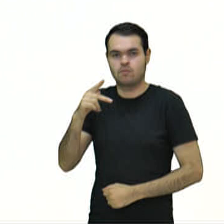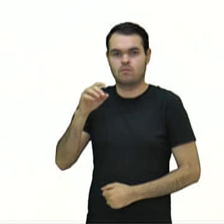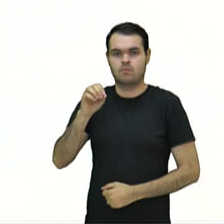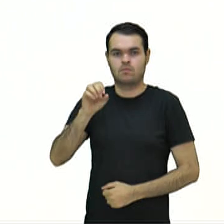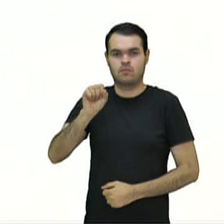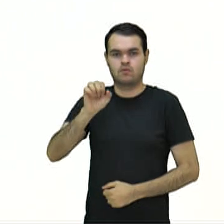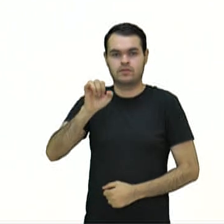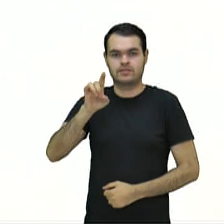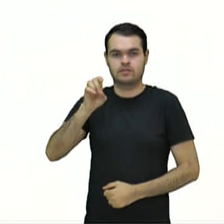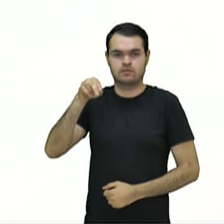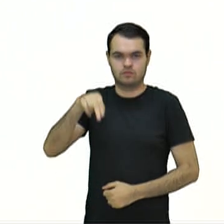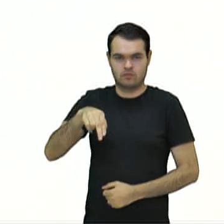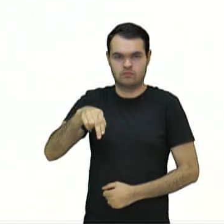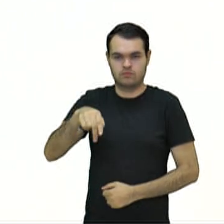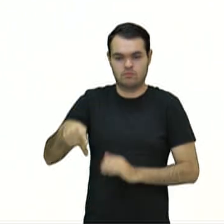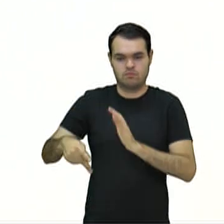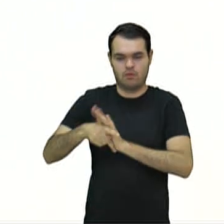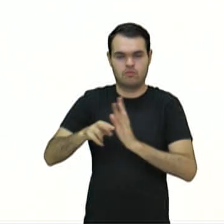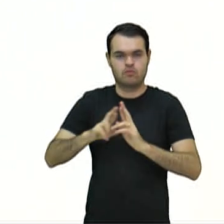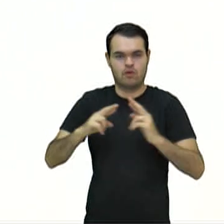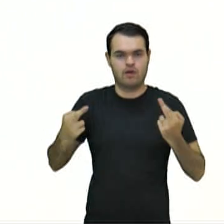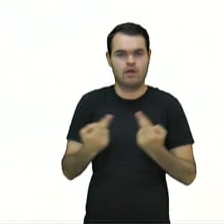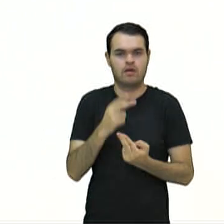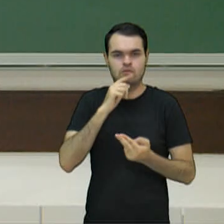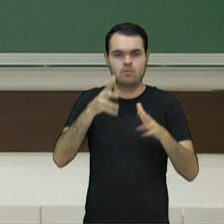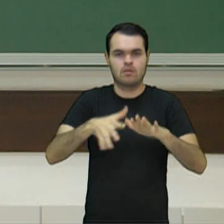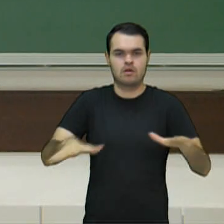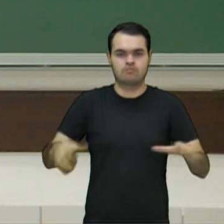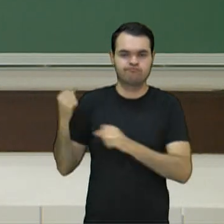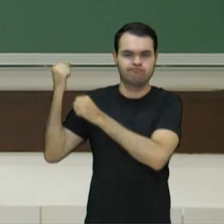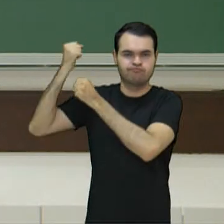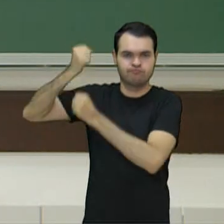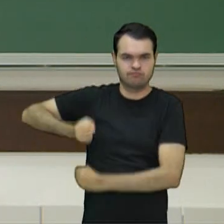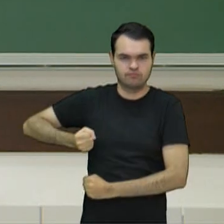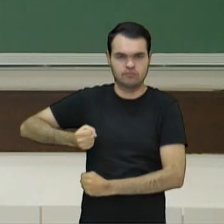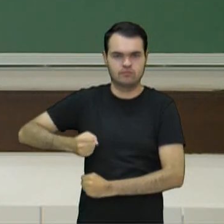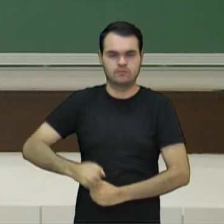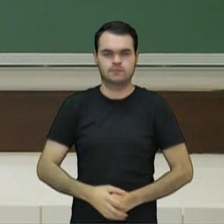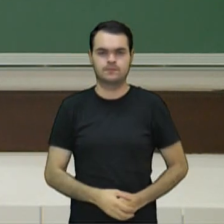a pertencer, o reino dos mares passou a pertencer a Poseidon.